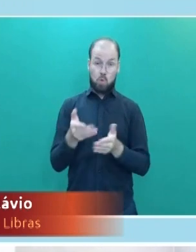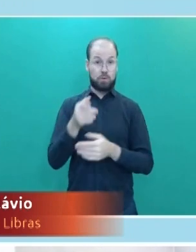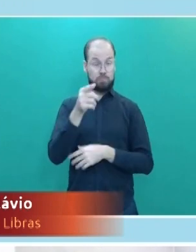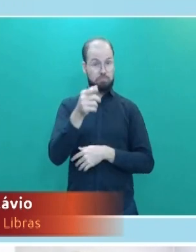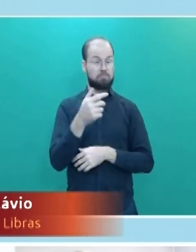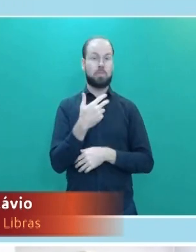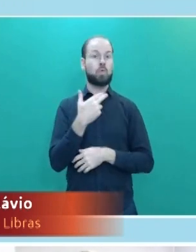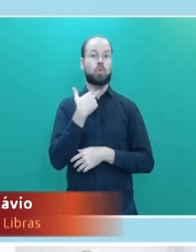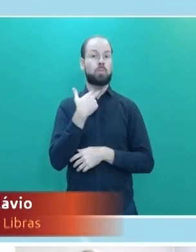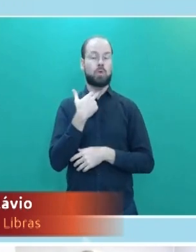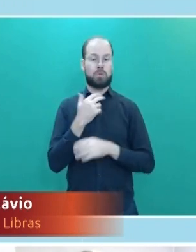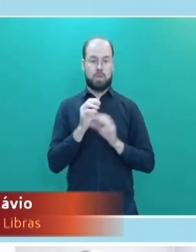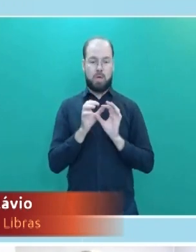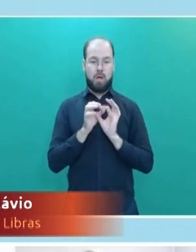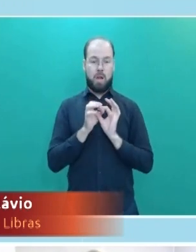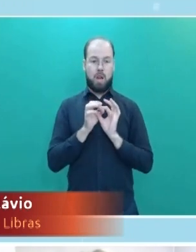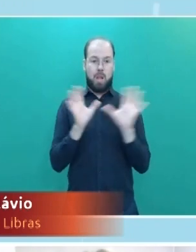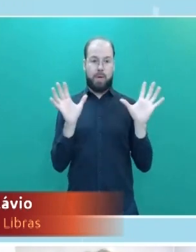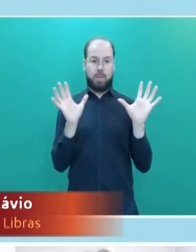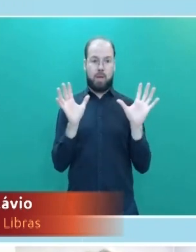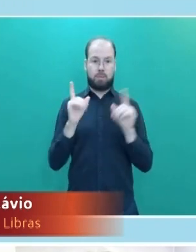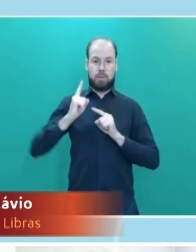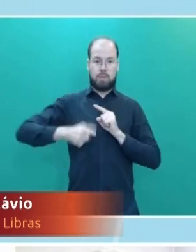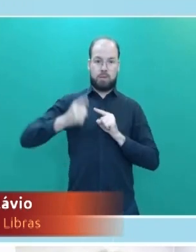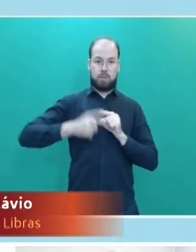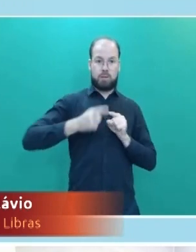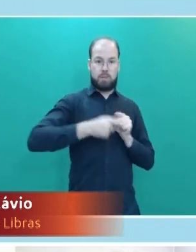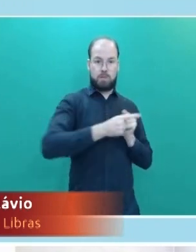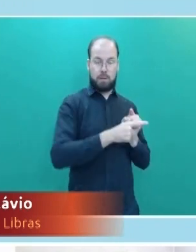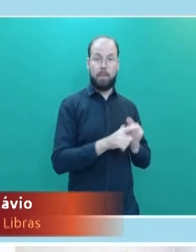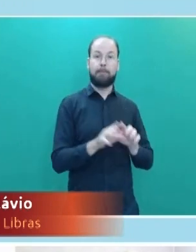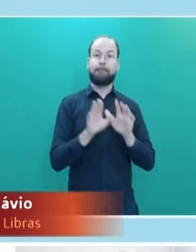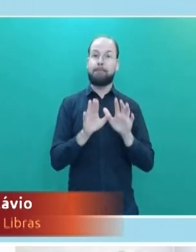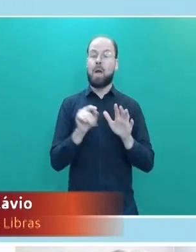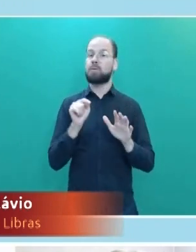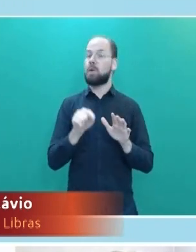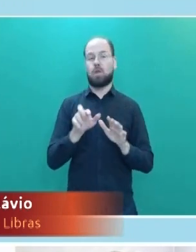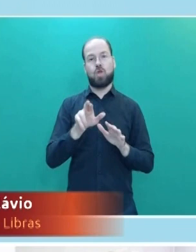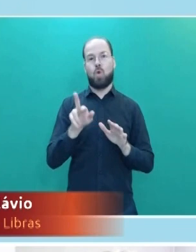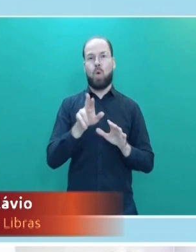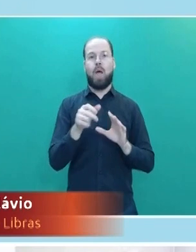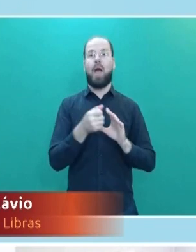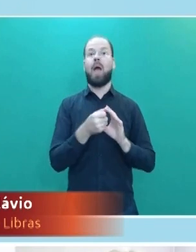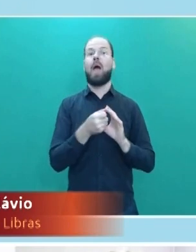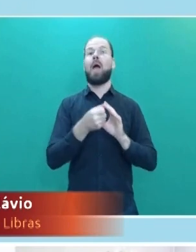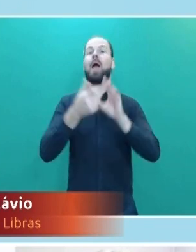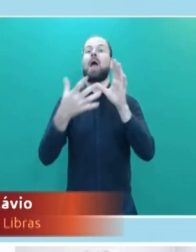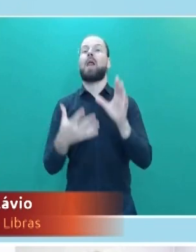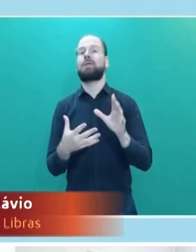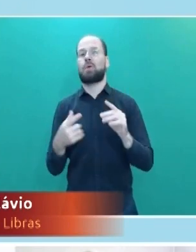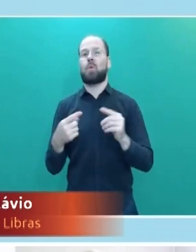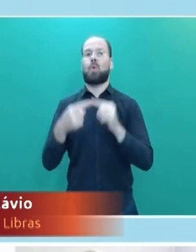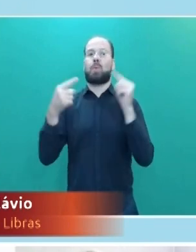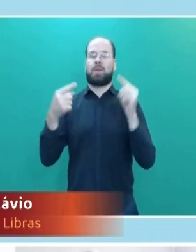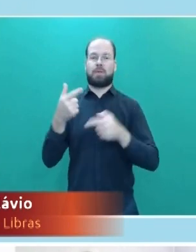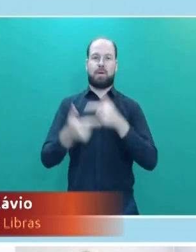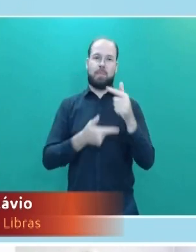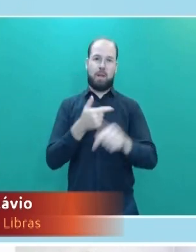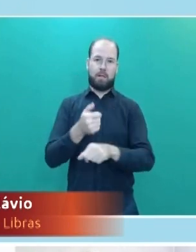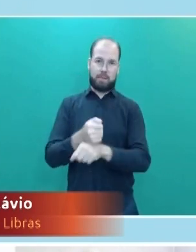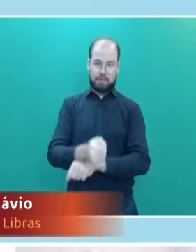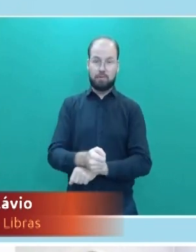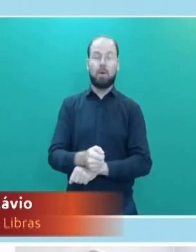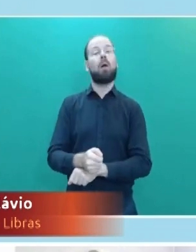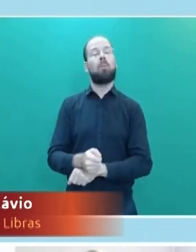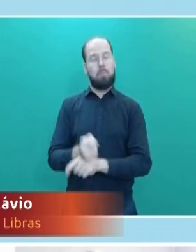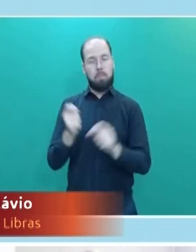liberdade restrita, mas não é isso que caracteriza o trabalho escravo. Pode ser um dos